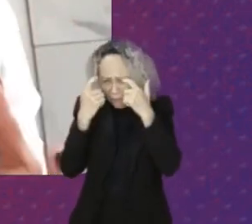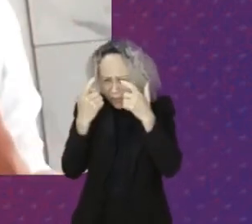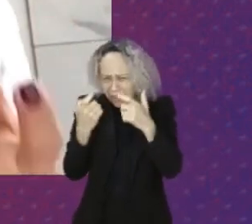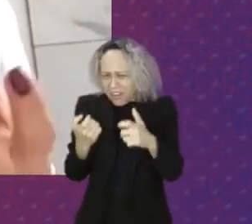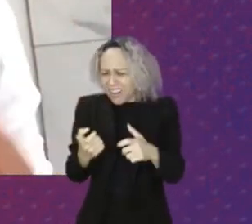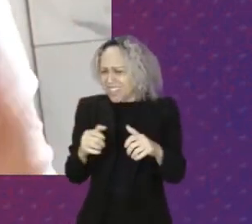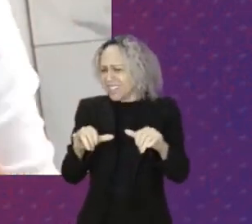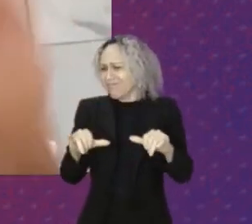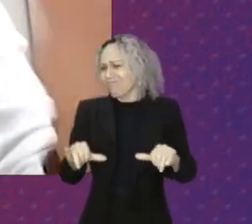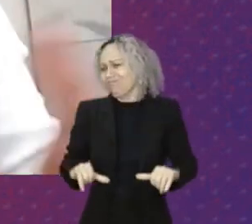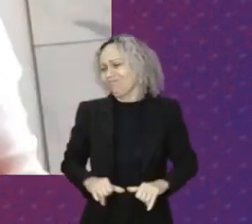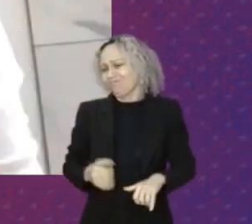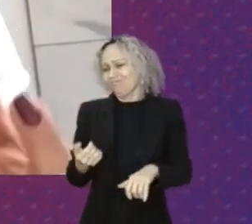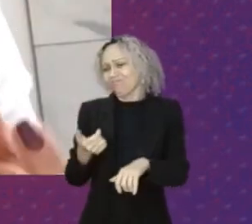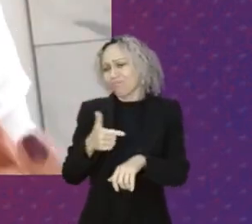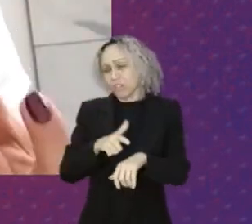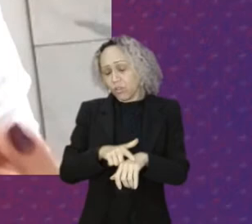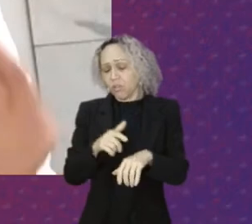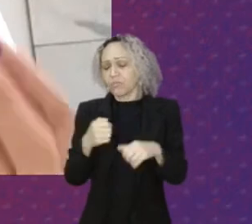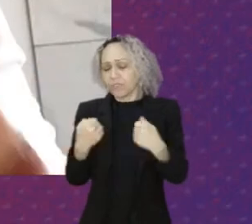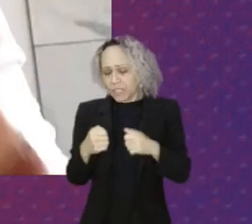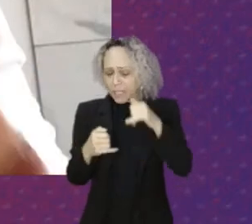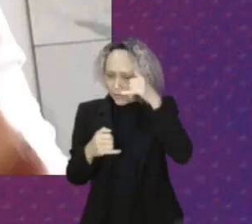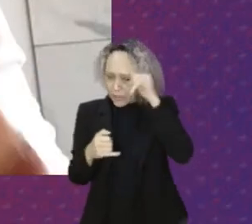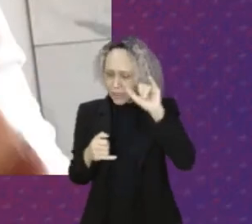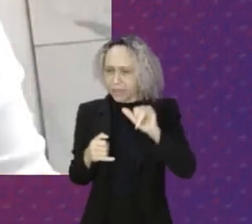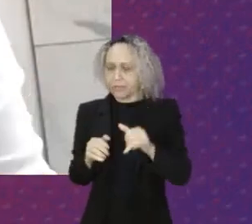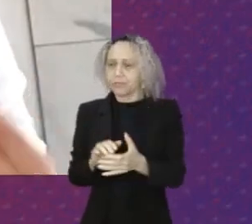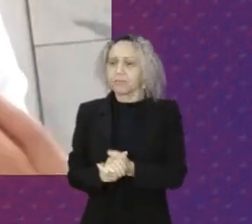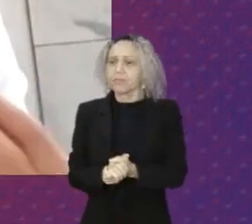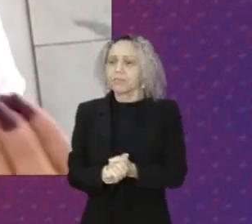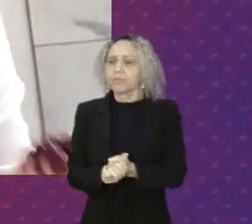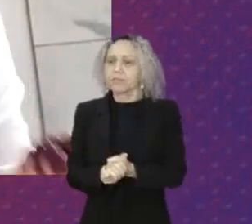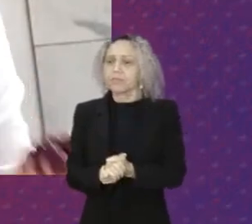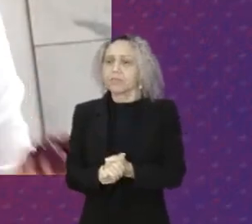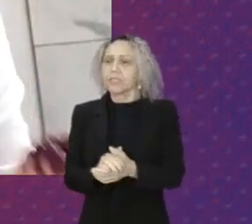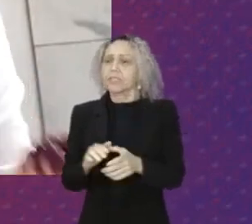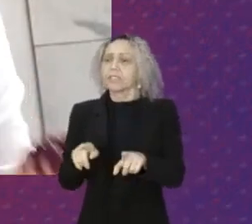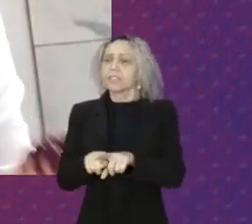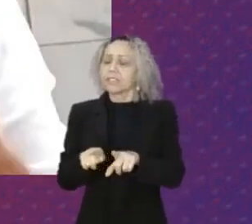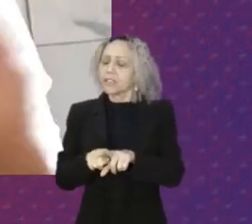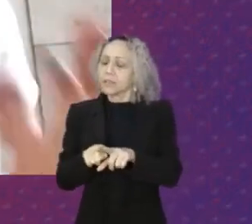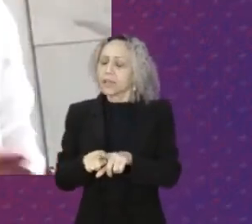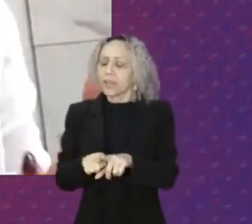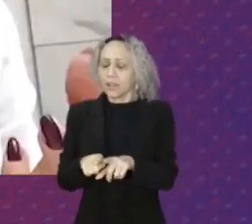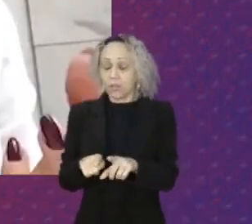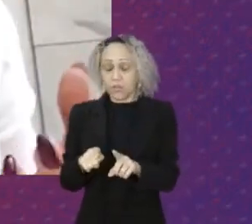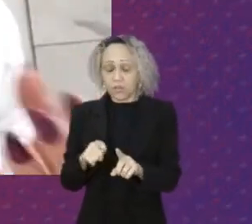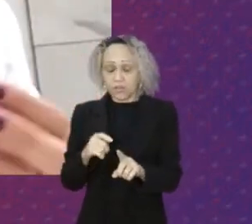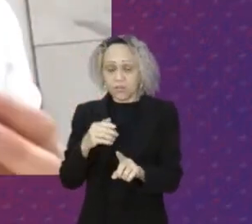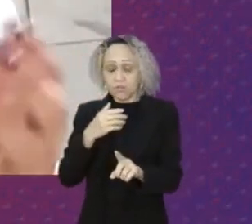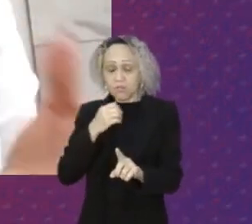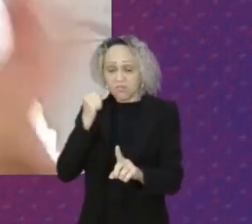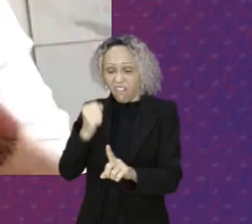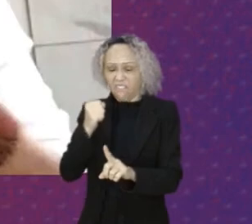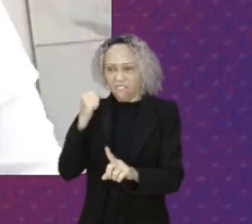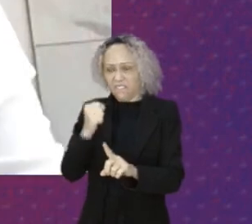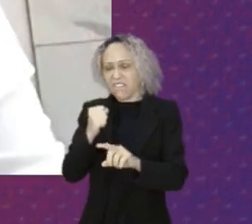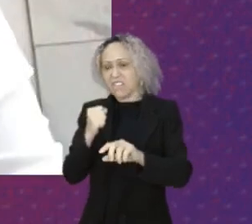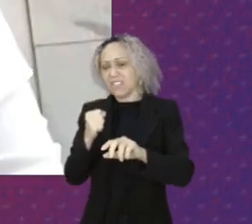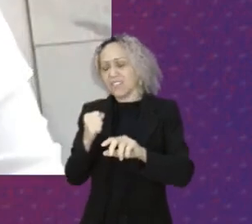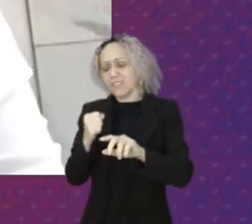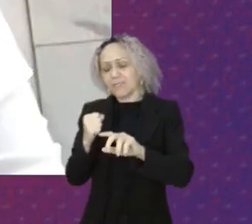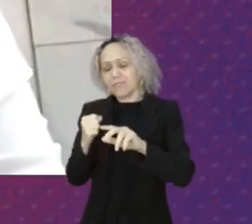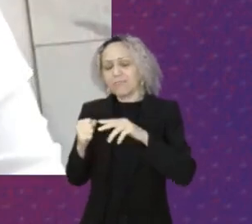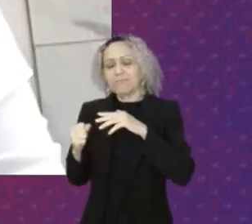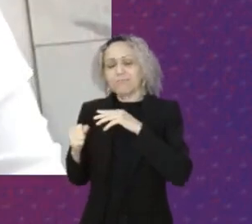violências políticas, a gente impede também a fatalidade, né, do feminicídio. É disso que se trata. E aí a gente